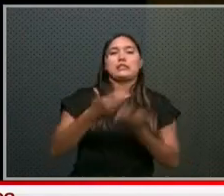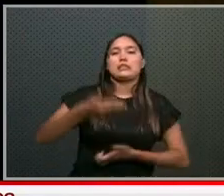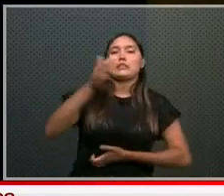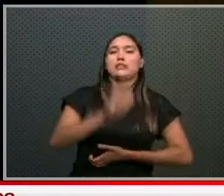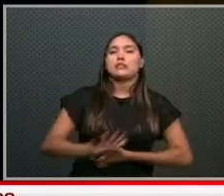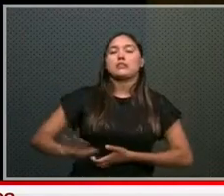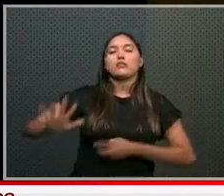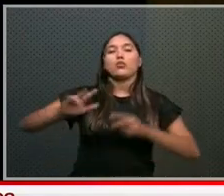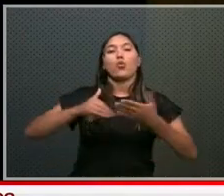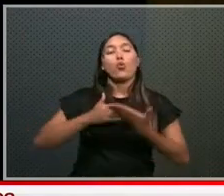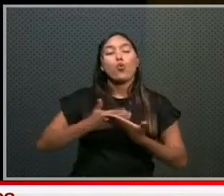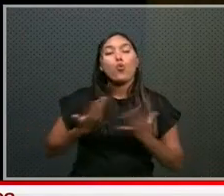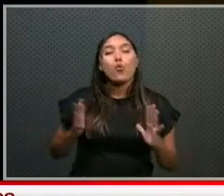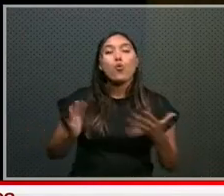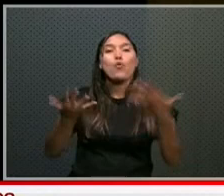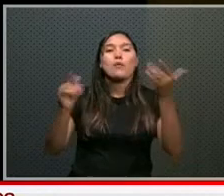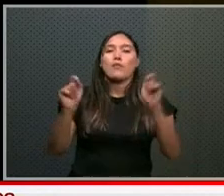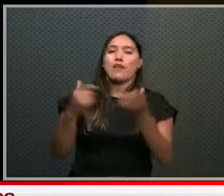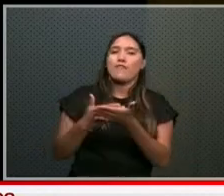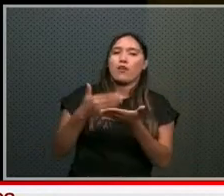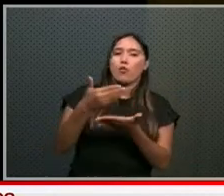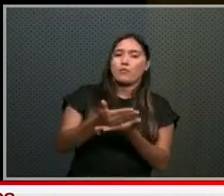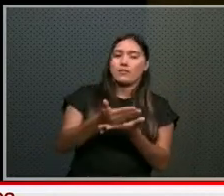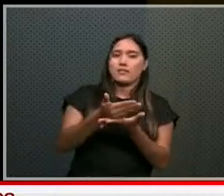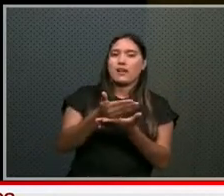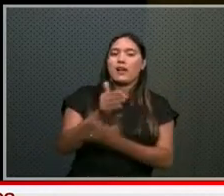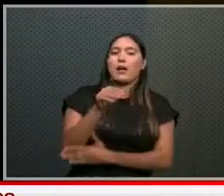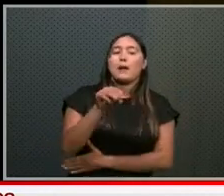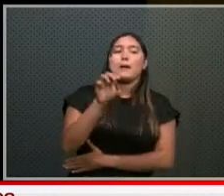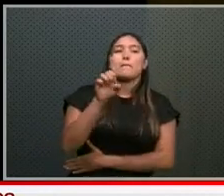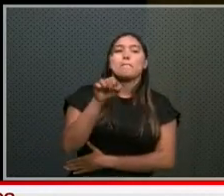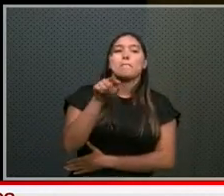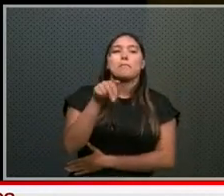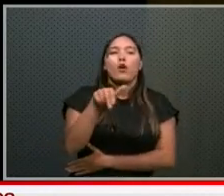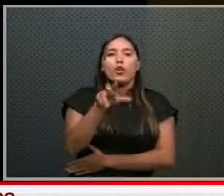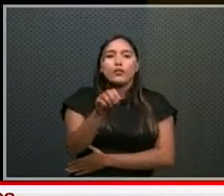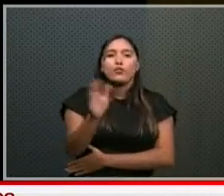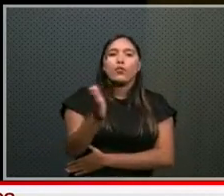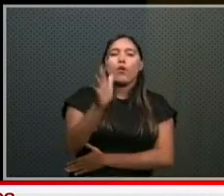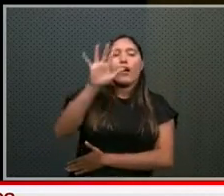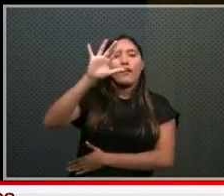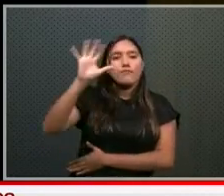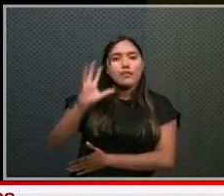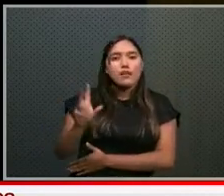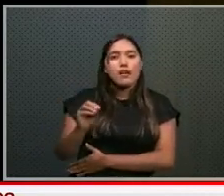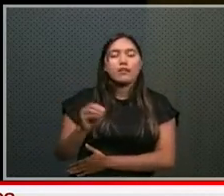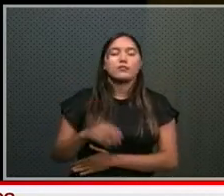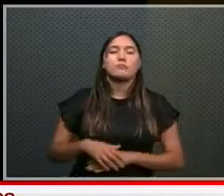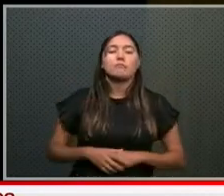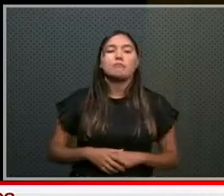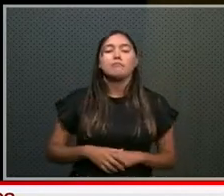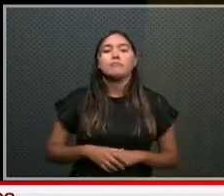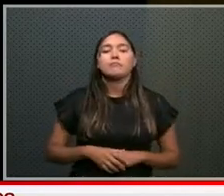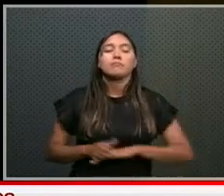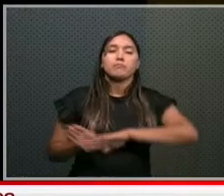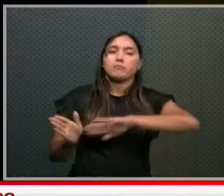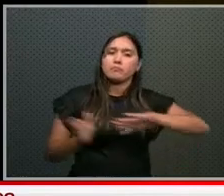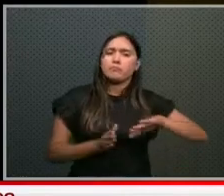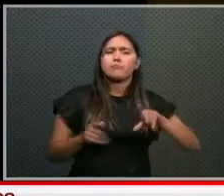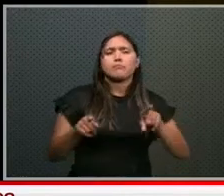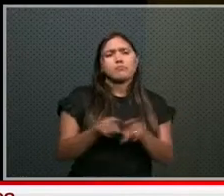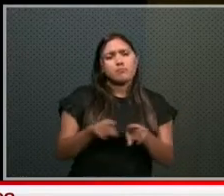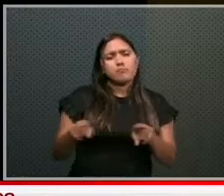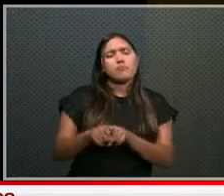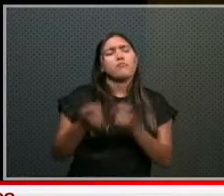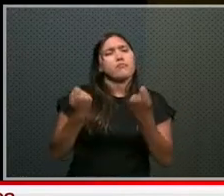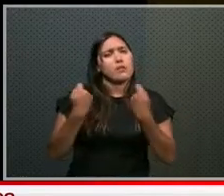a introdução do Mal africano que se deu também dentro dos nossos muros e mais recentemente não